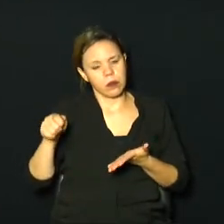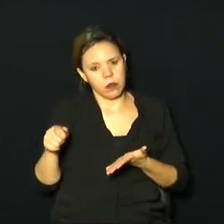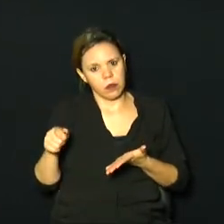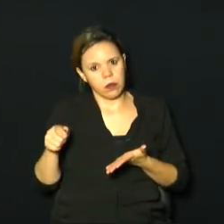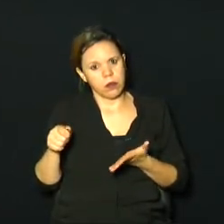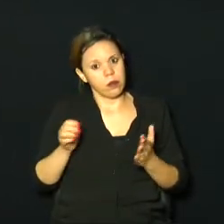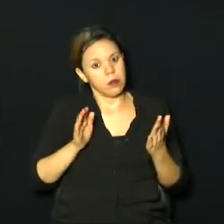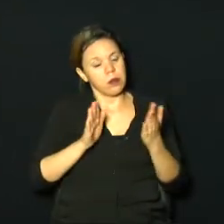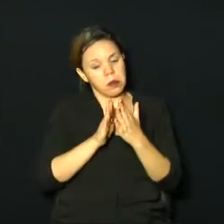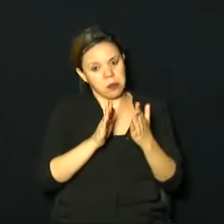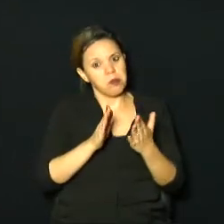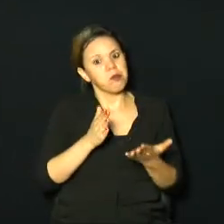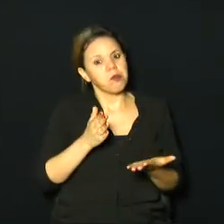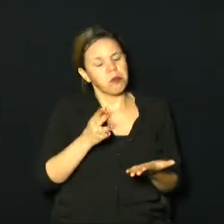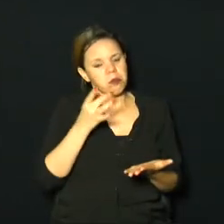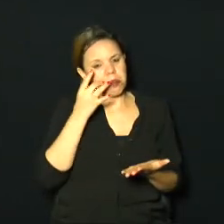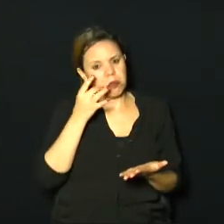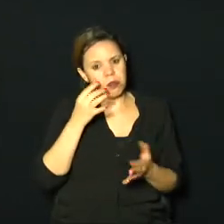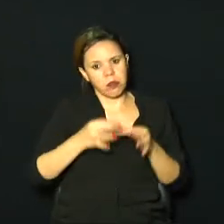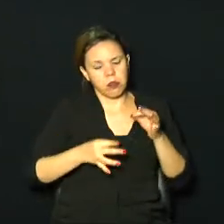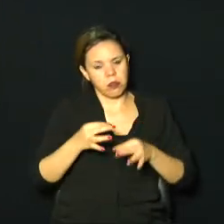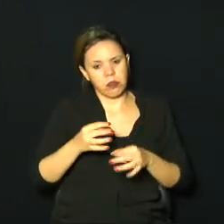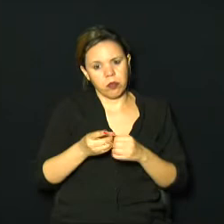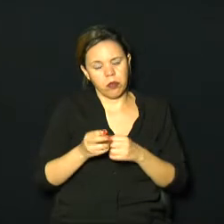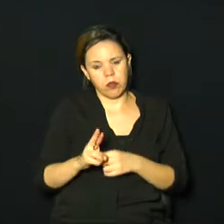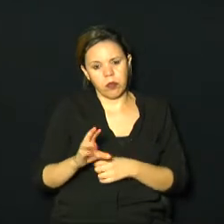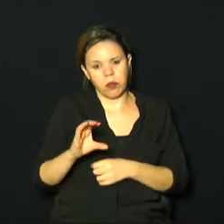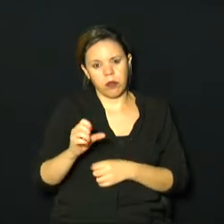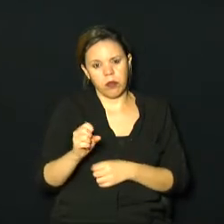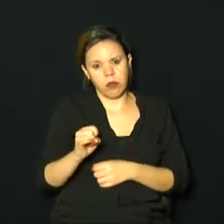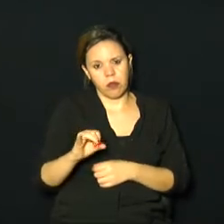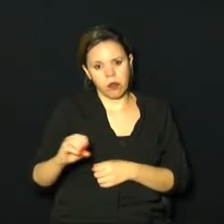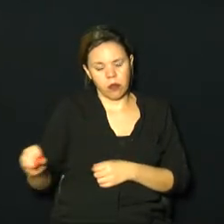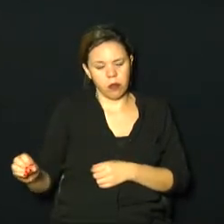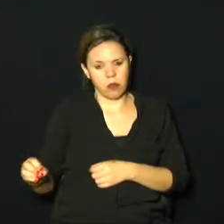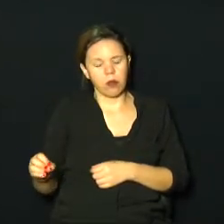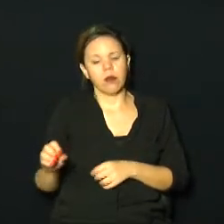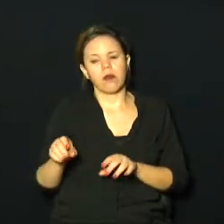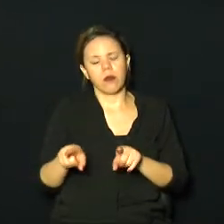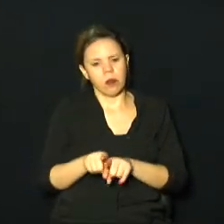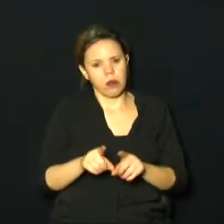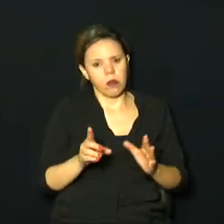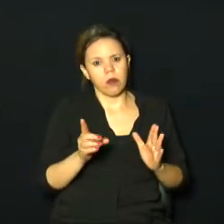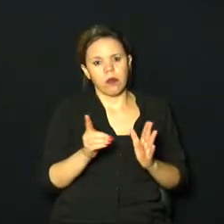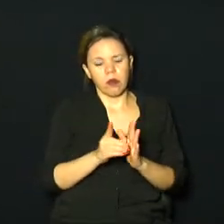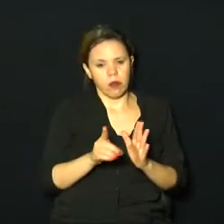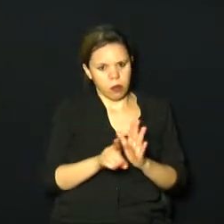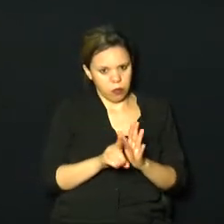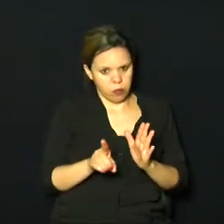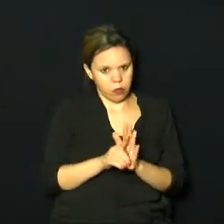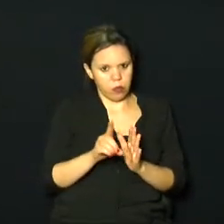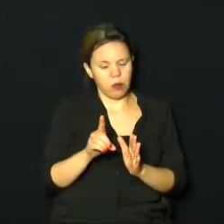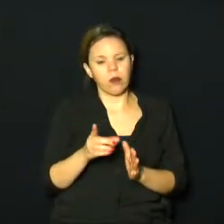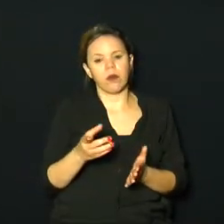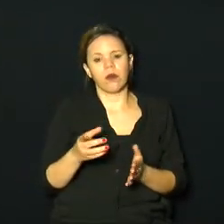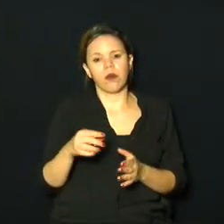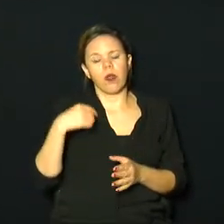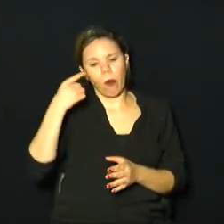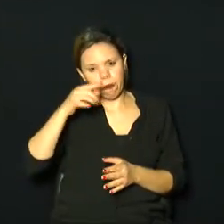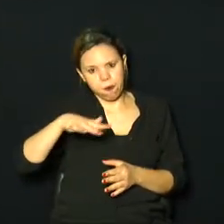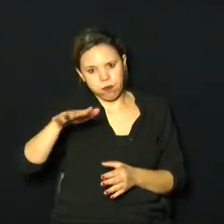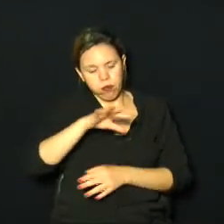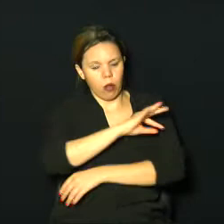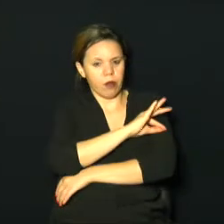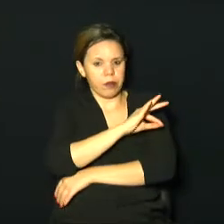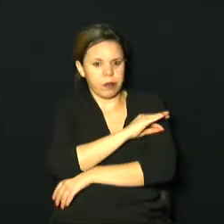perante o juiz Dr. Cássio, pelos proprietários de seu advogado, pela prefeitura, representada